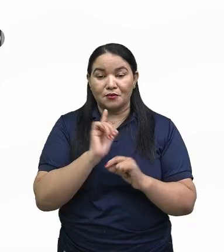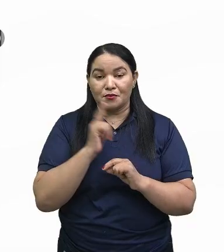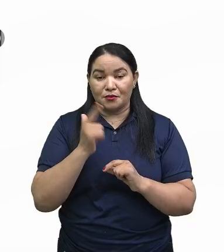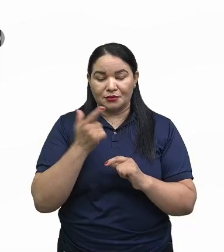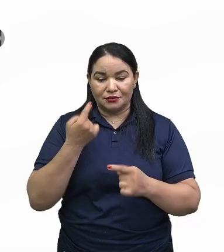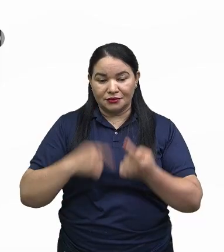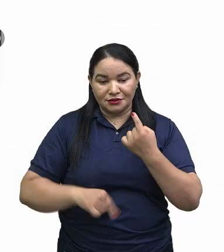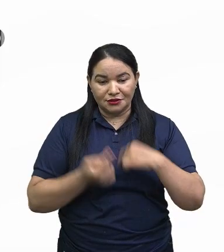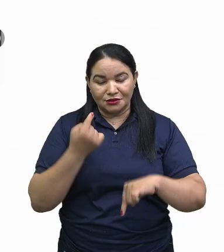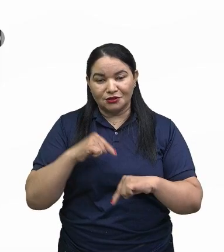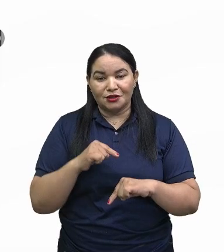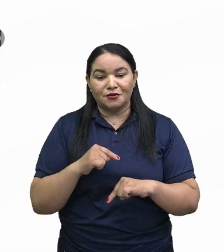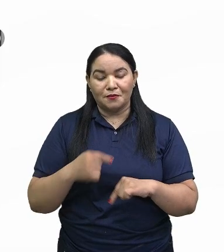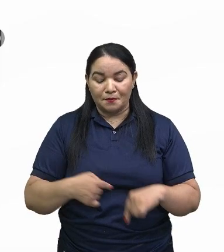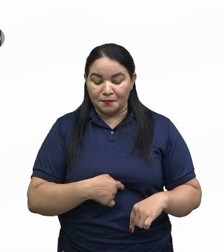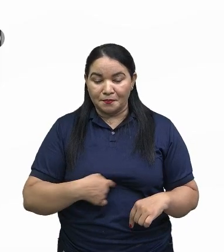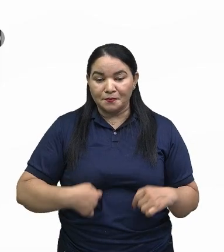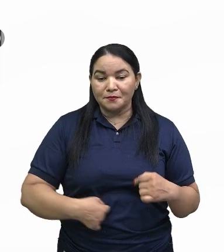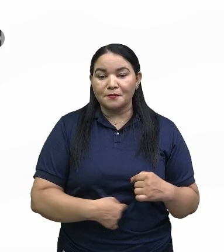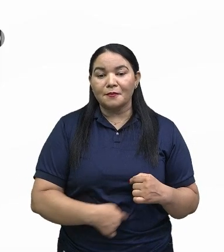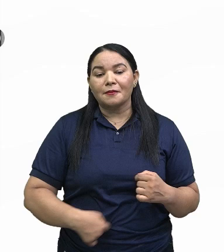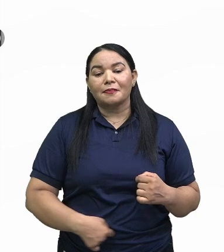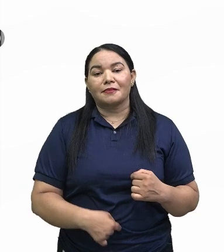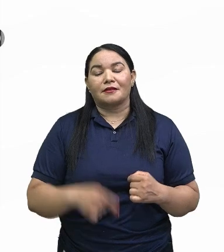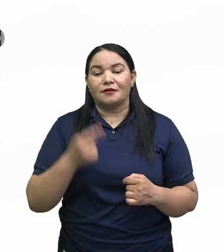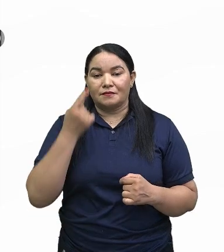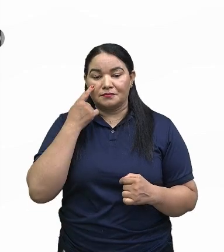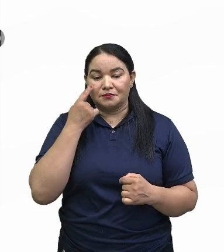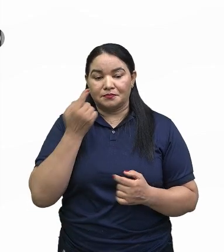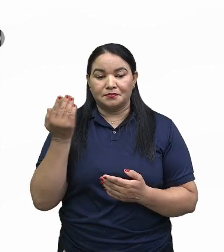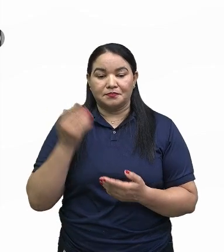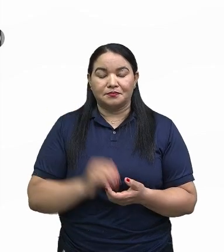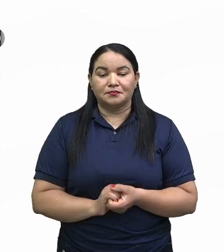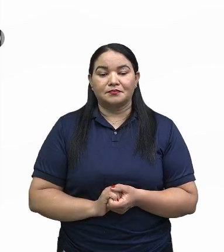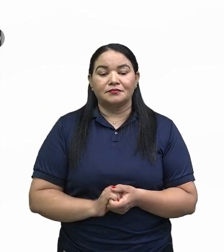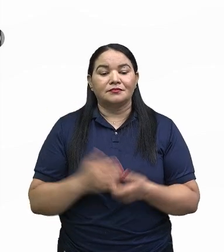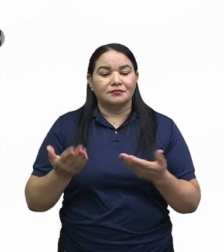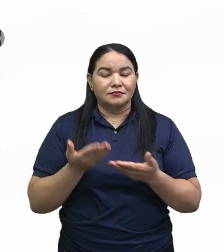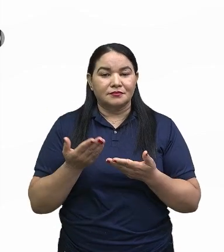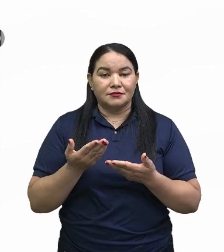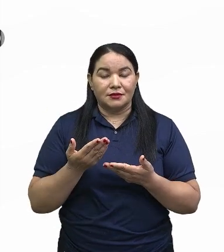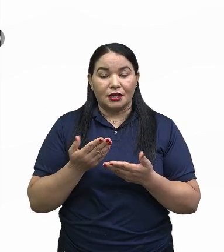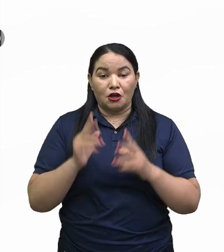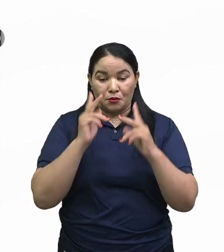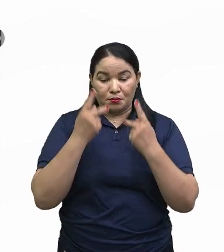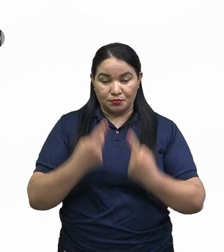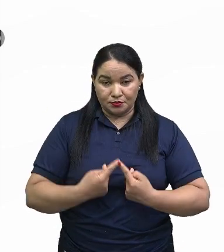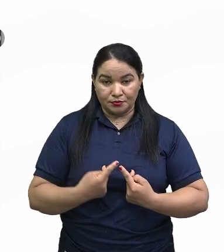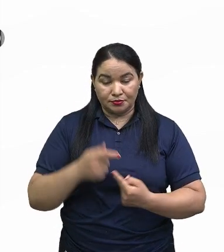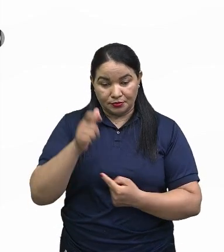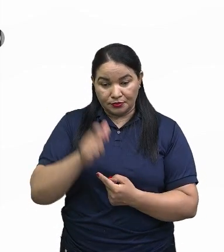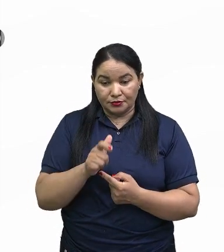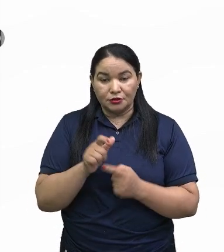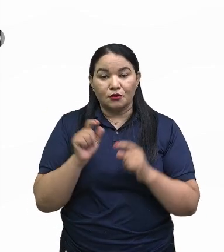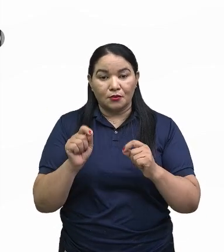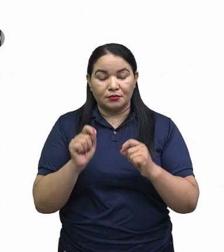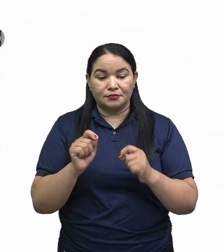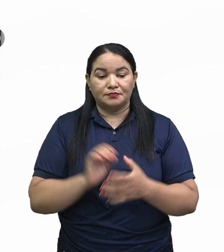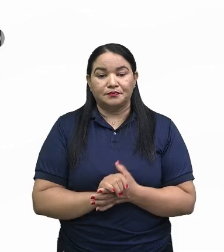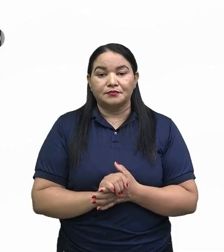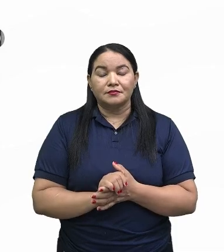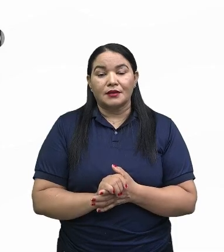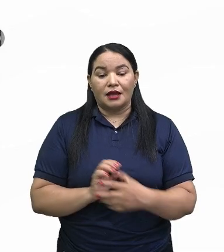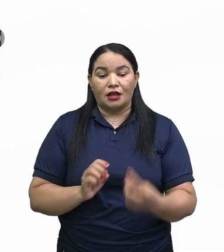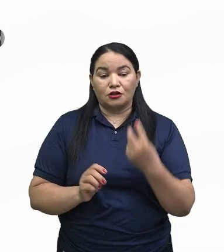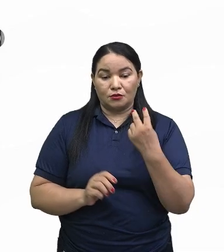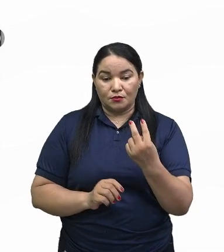sistema digestório. Vamos observar. O sistema digestório dos seres humanos, ele pode ser dividido em trato